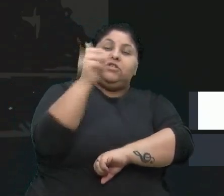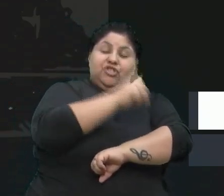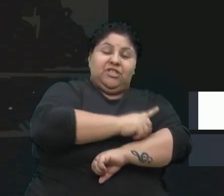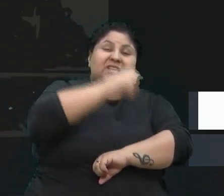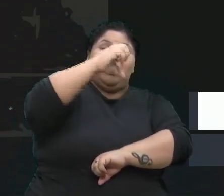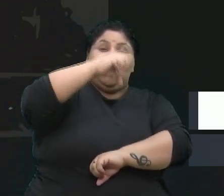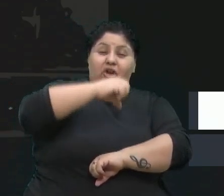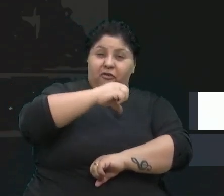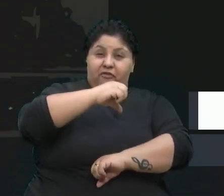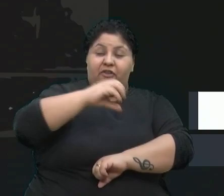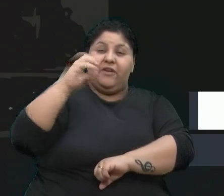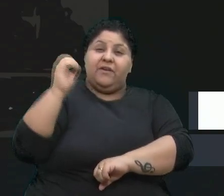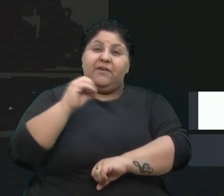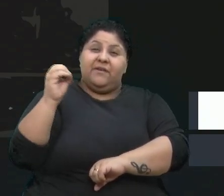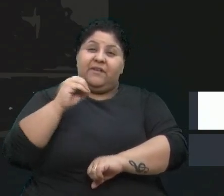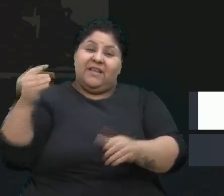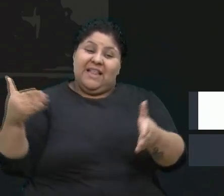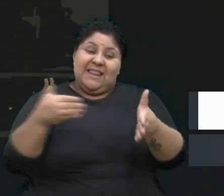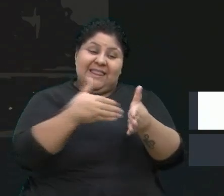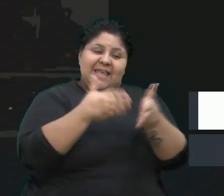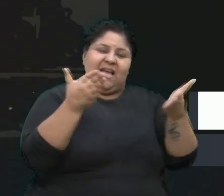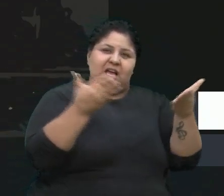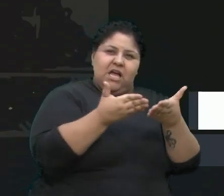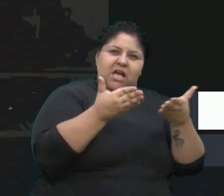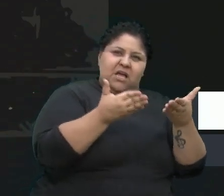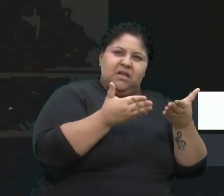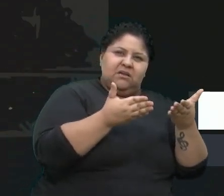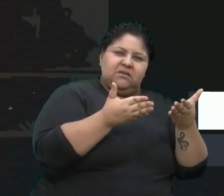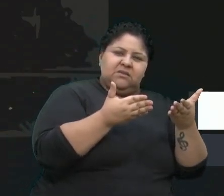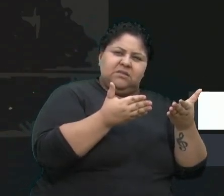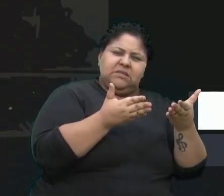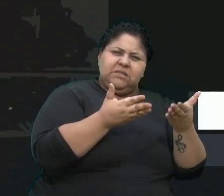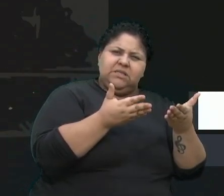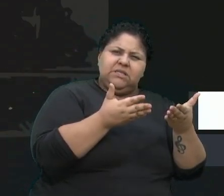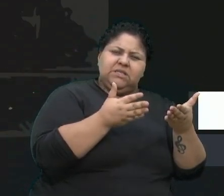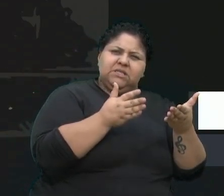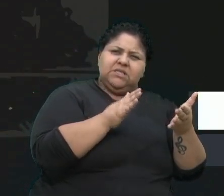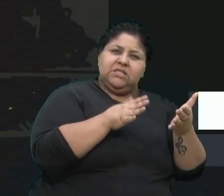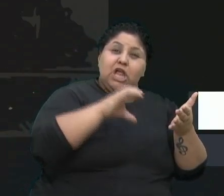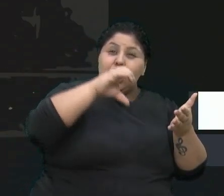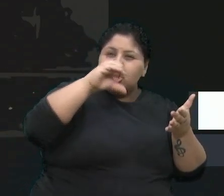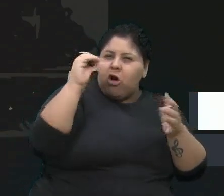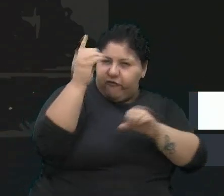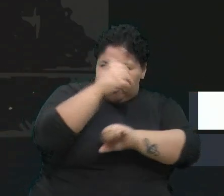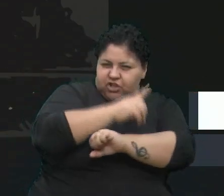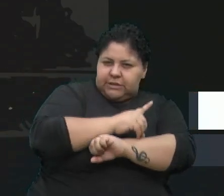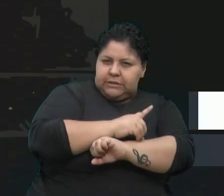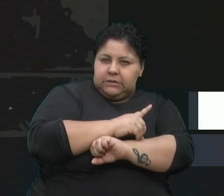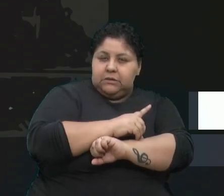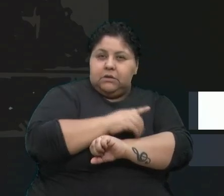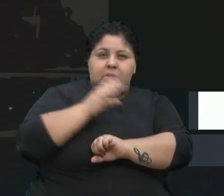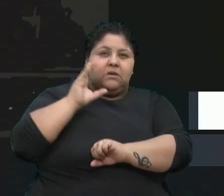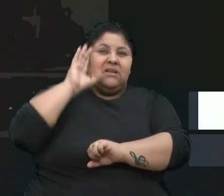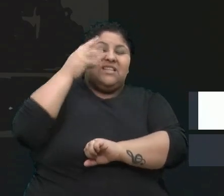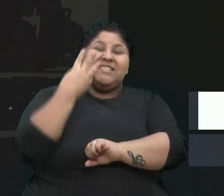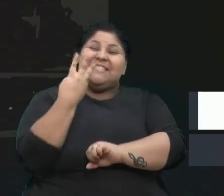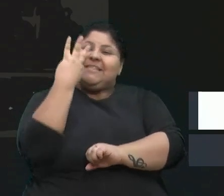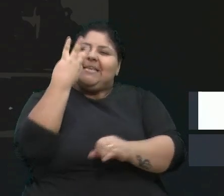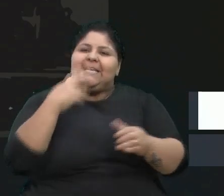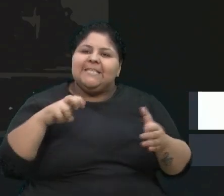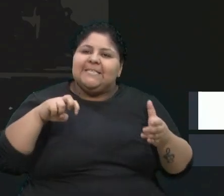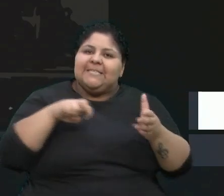outubro até hoje, que são 9 dias, aconteceram 3